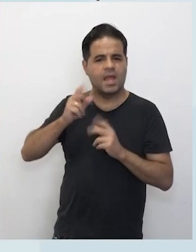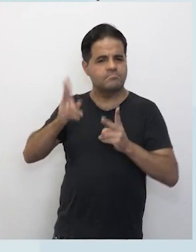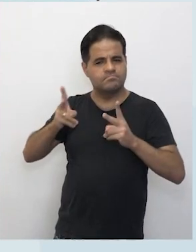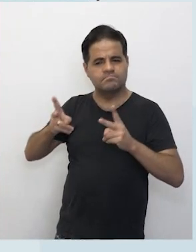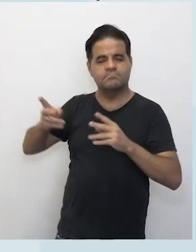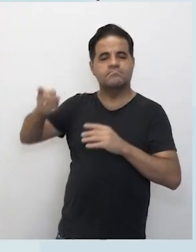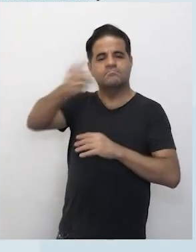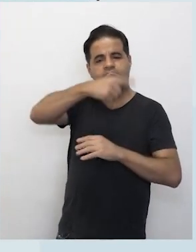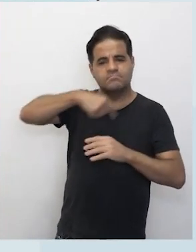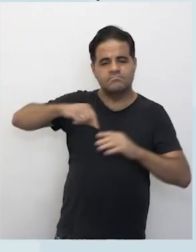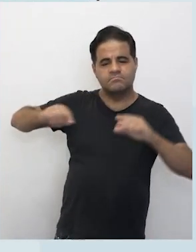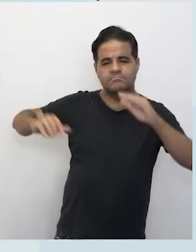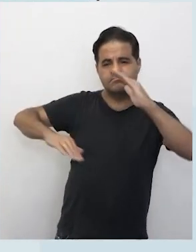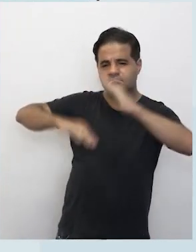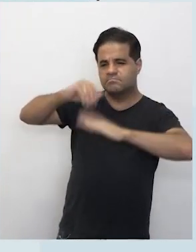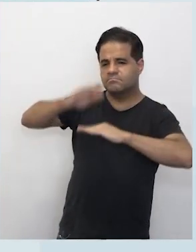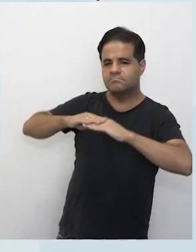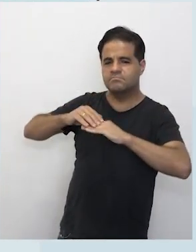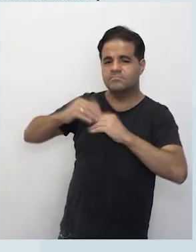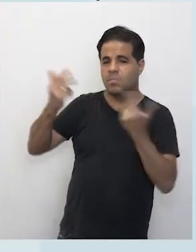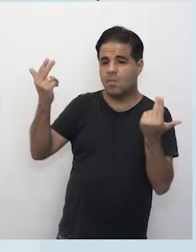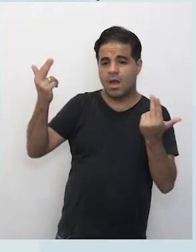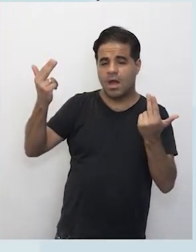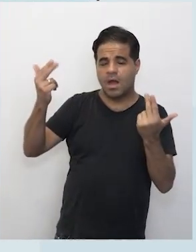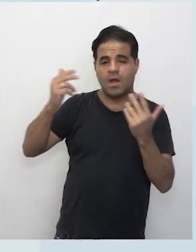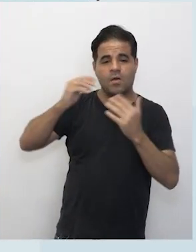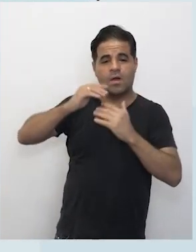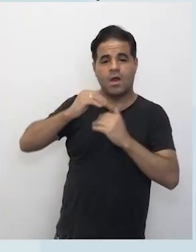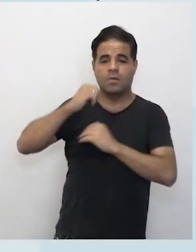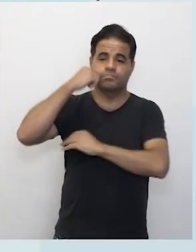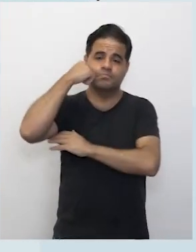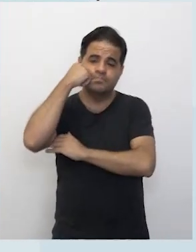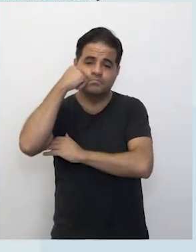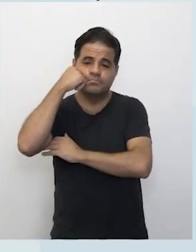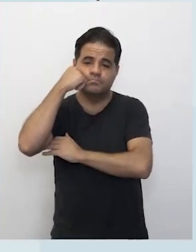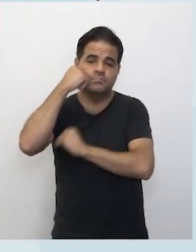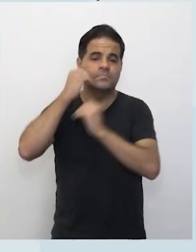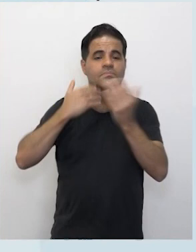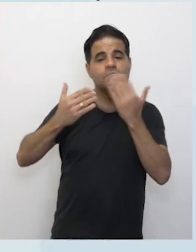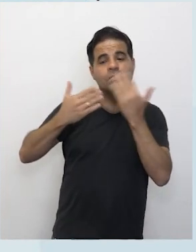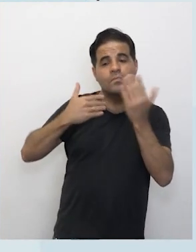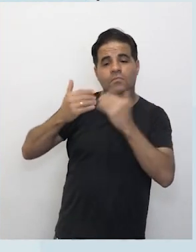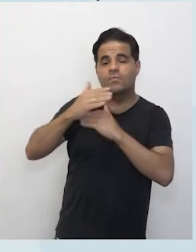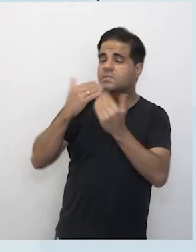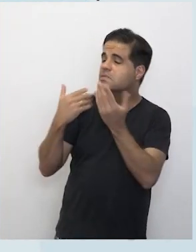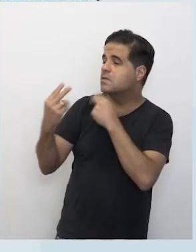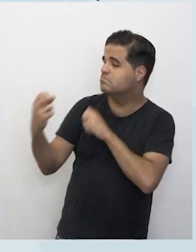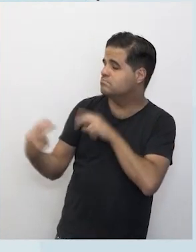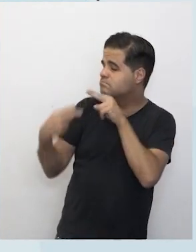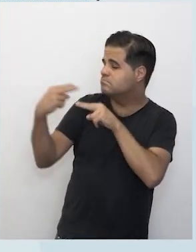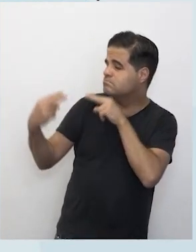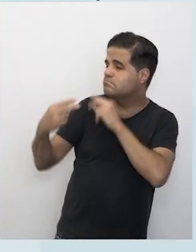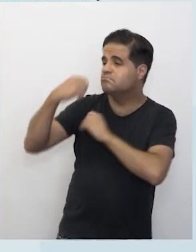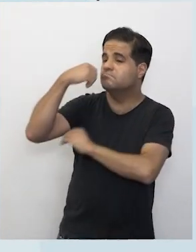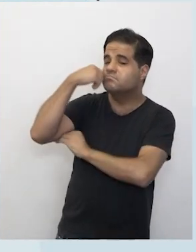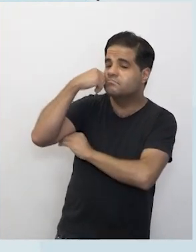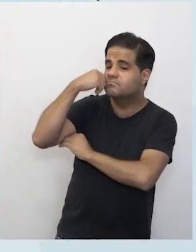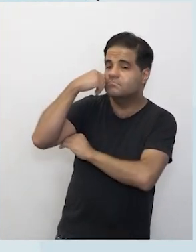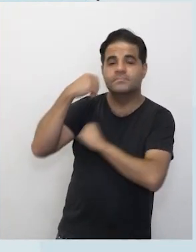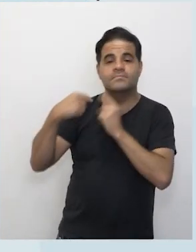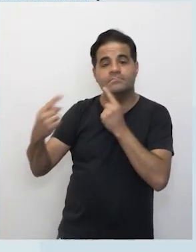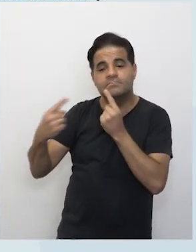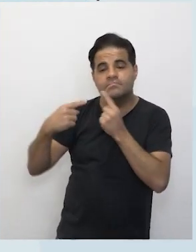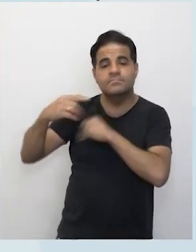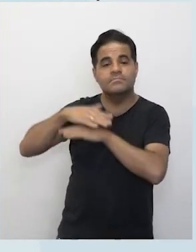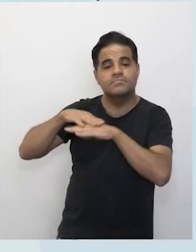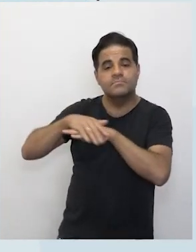proporção da obra que Jesus, né? Está conversando ali com ele de igual para igual. Então, aí a gente deixa essa